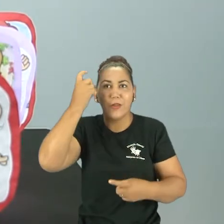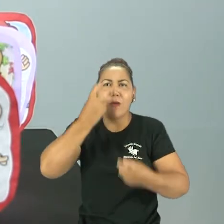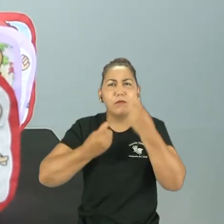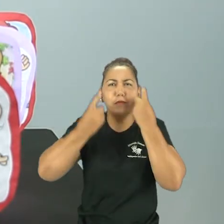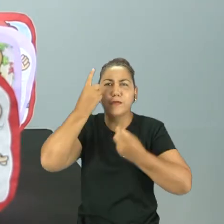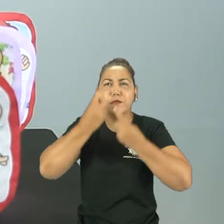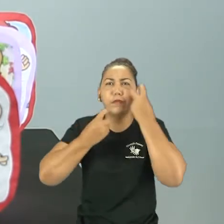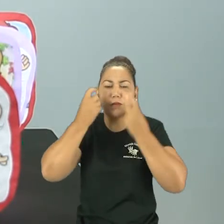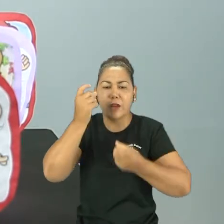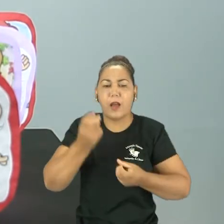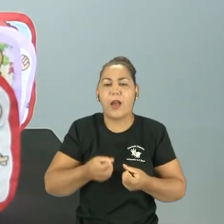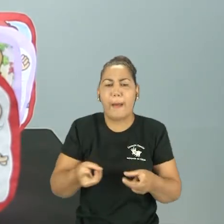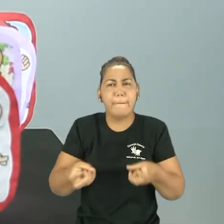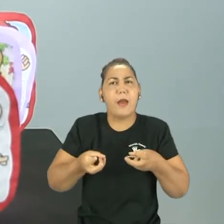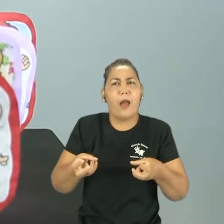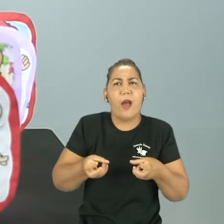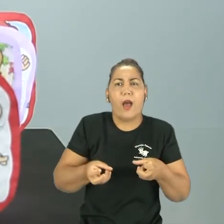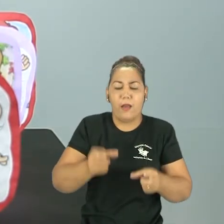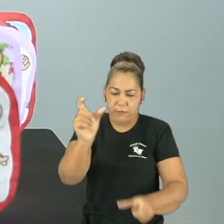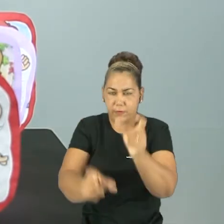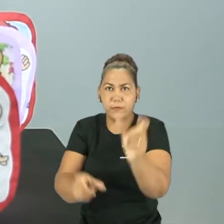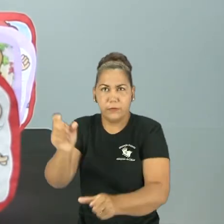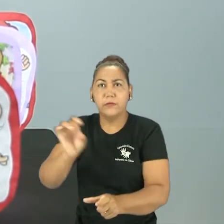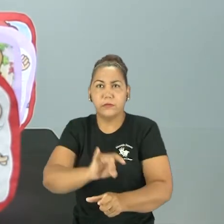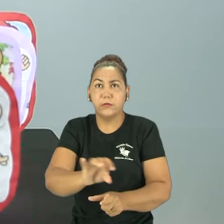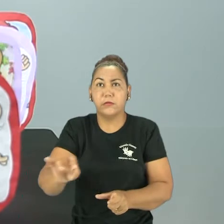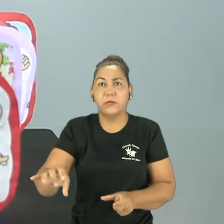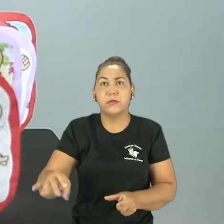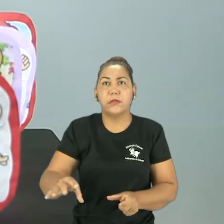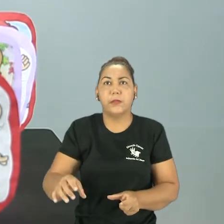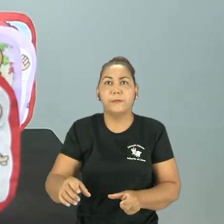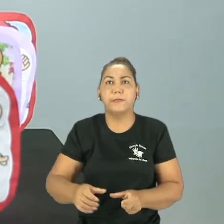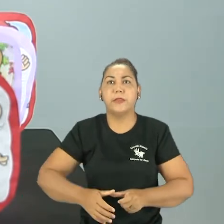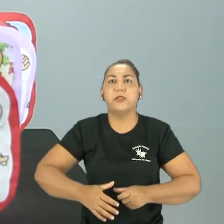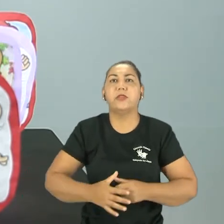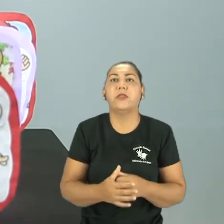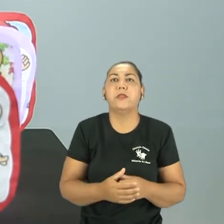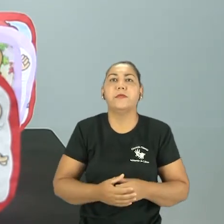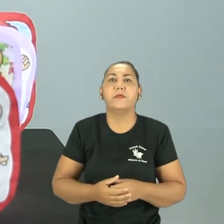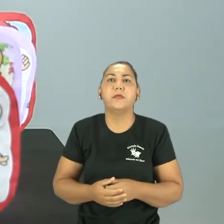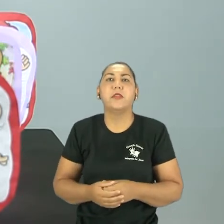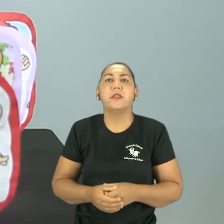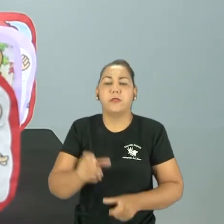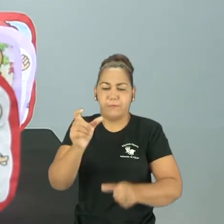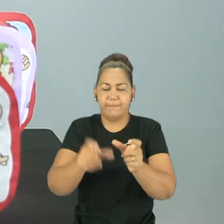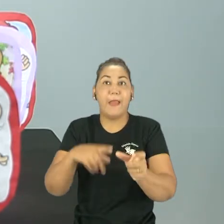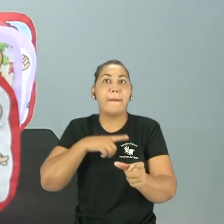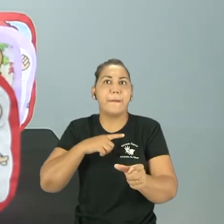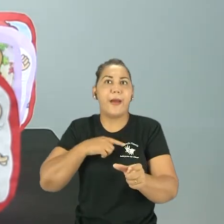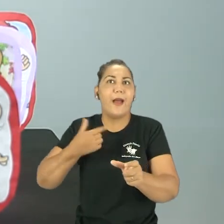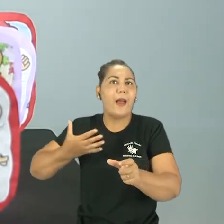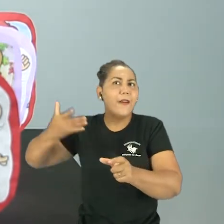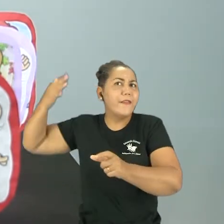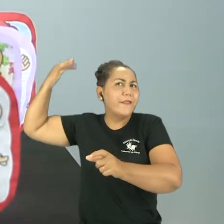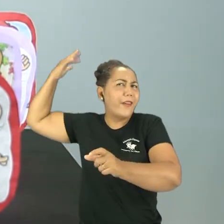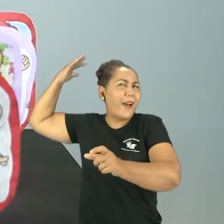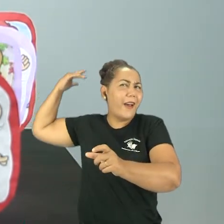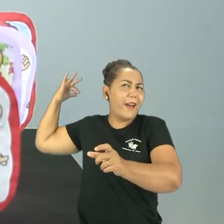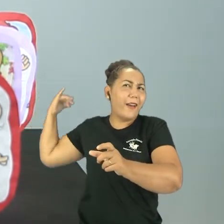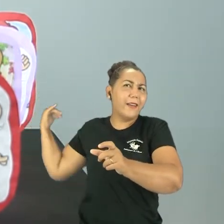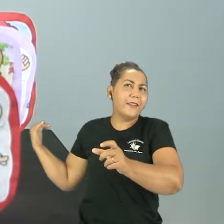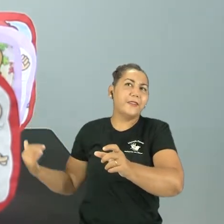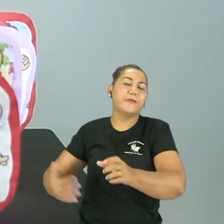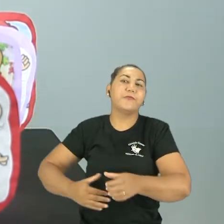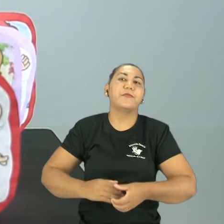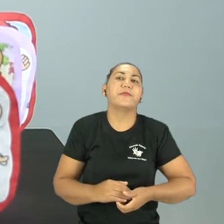de cada personagem. Nós temos um personagem que ele é da pré-história, né? Bem lá na época dos dinossauros, que é o